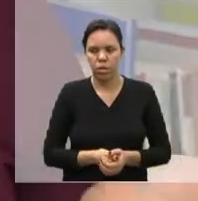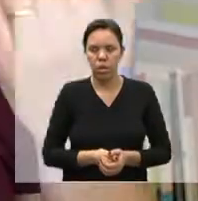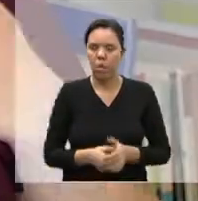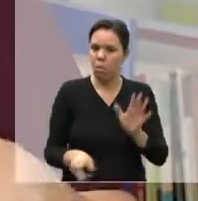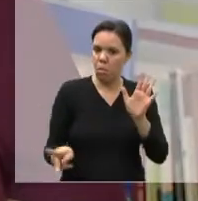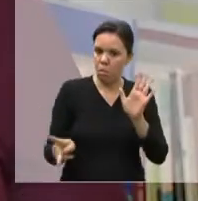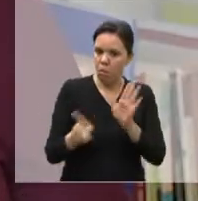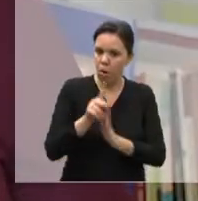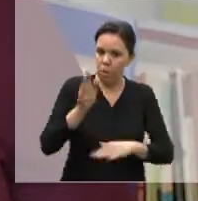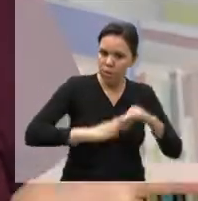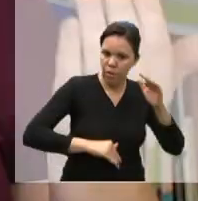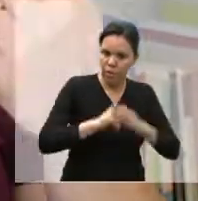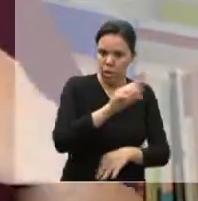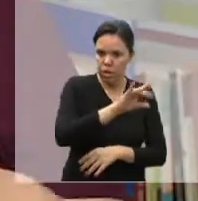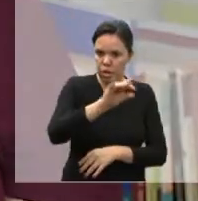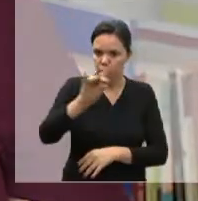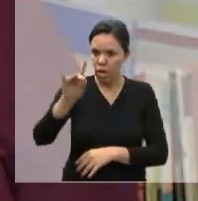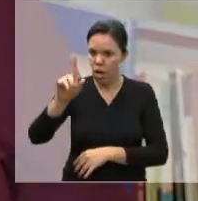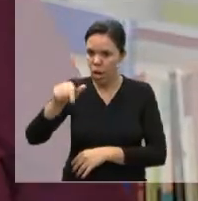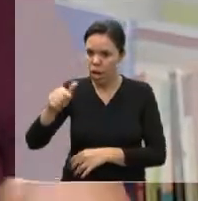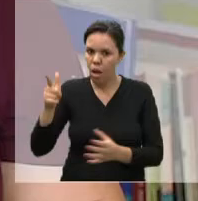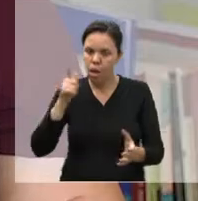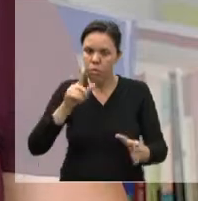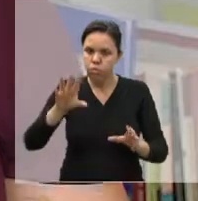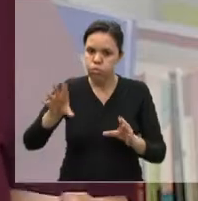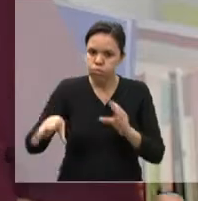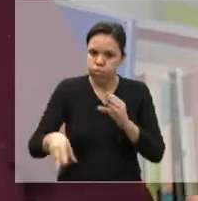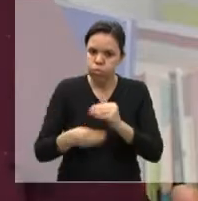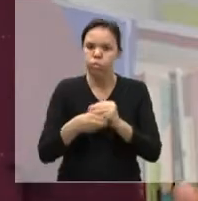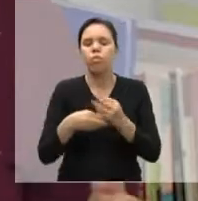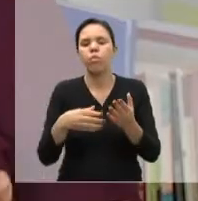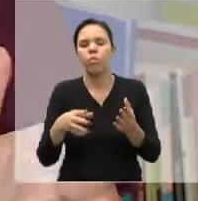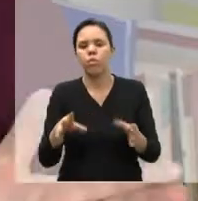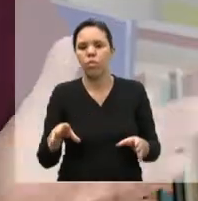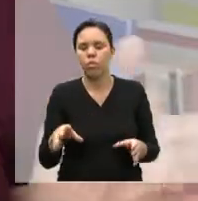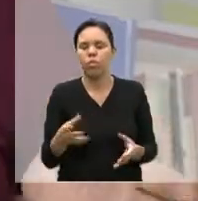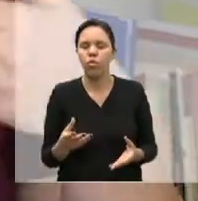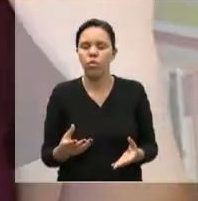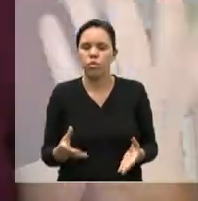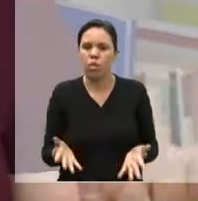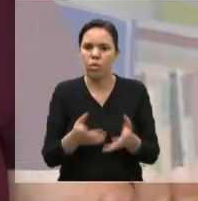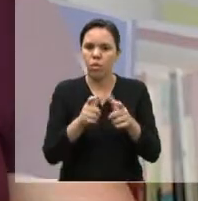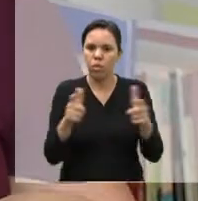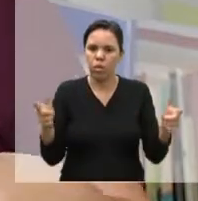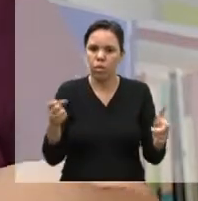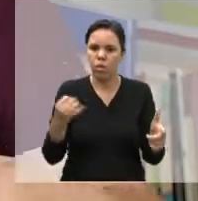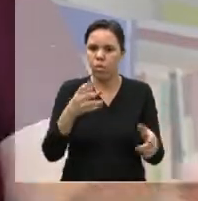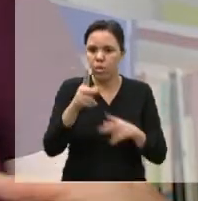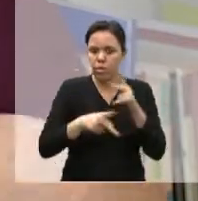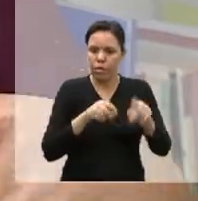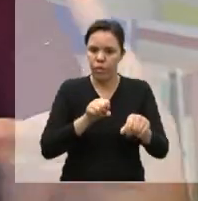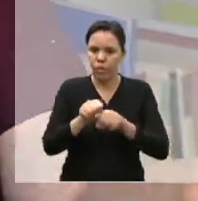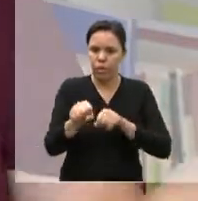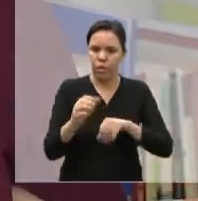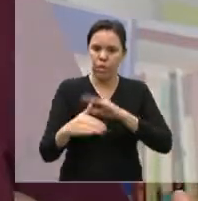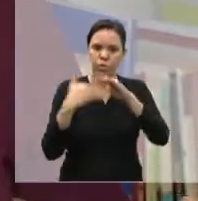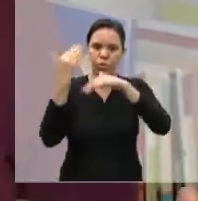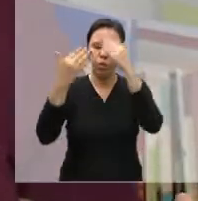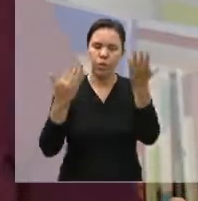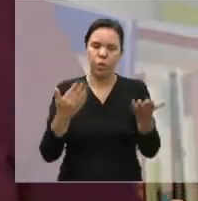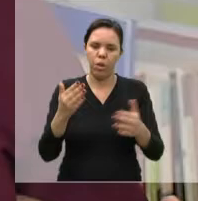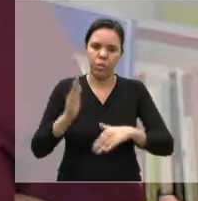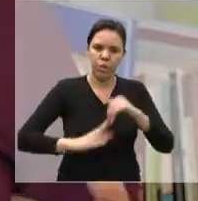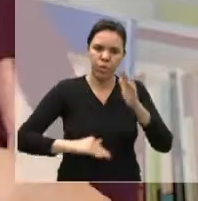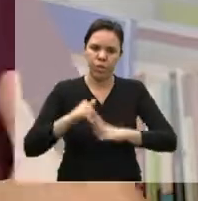o número de pessoas interessadas, qualificadas, para desenvolver aquela profissão. Você só tem a melhorar e qualificar ainda